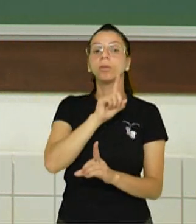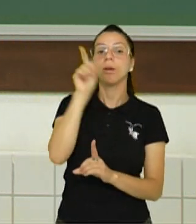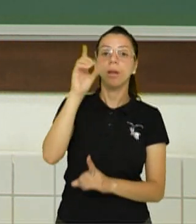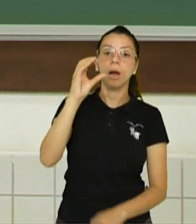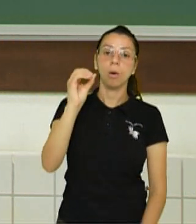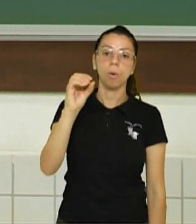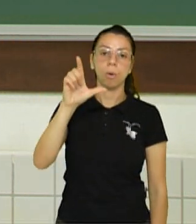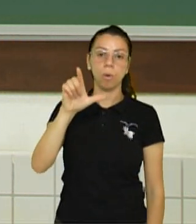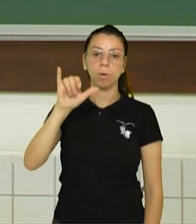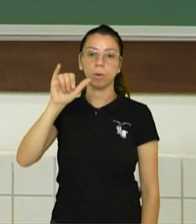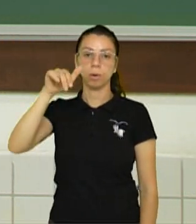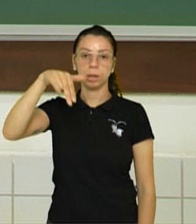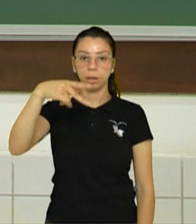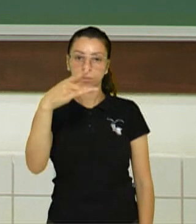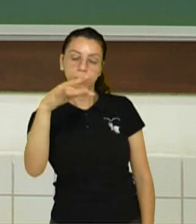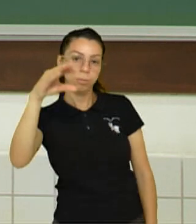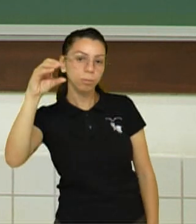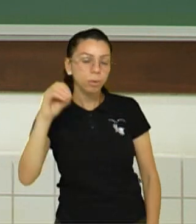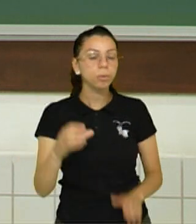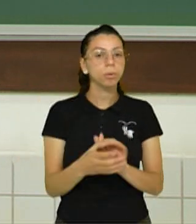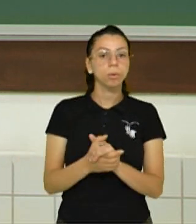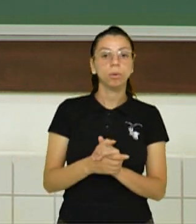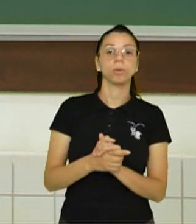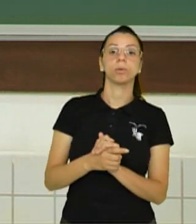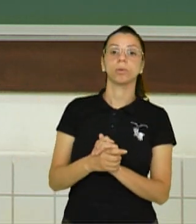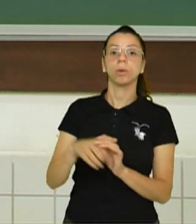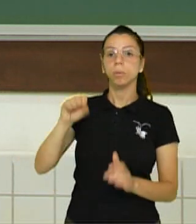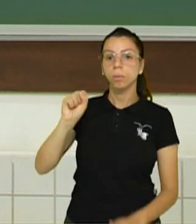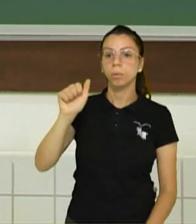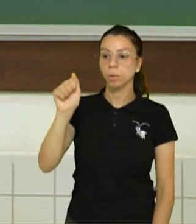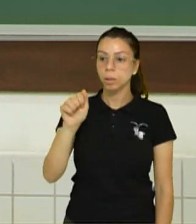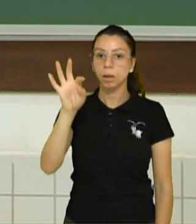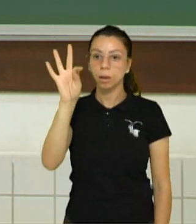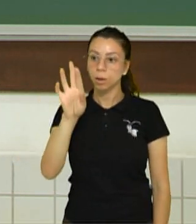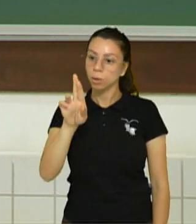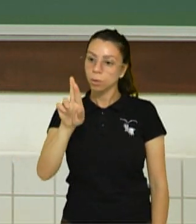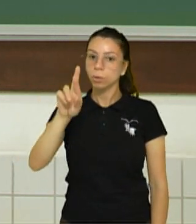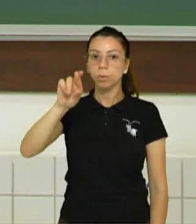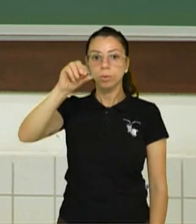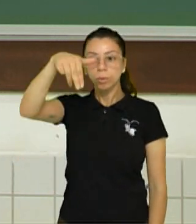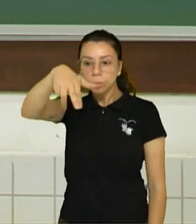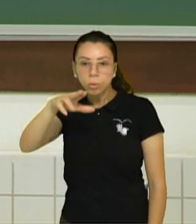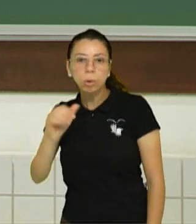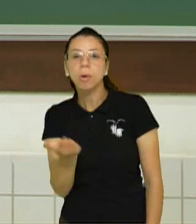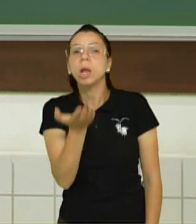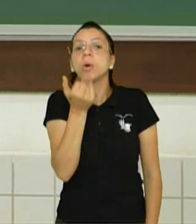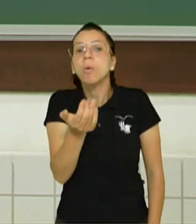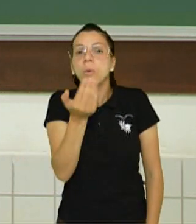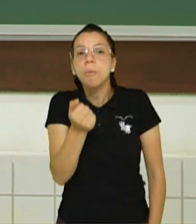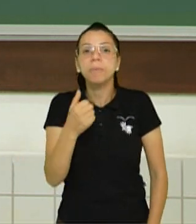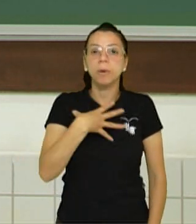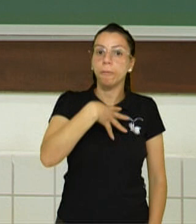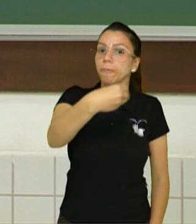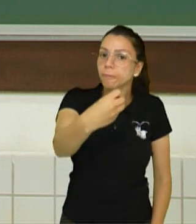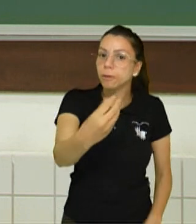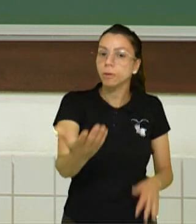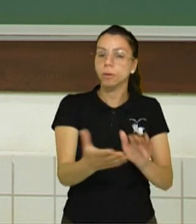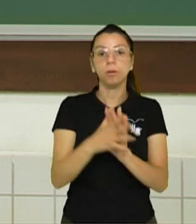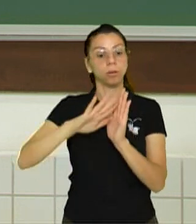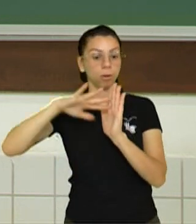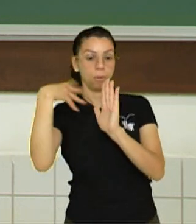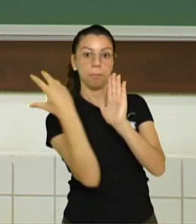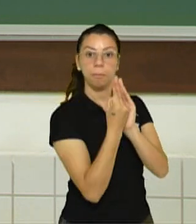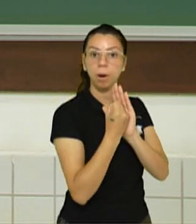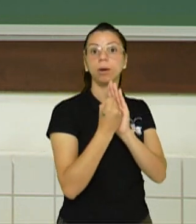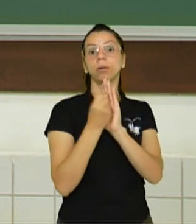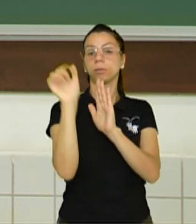Saturno, ele devorava os seus filhos. Nossa, é uma alegoria, um símbolo, essa